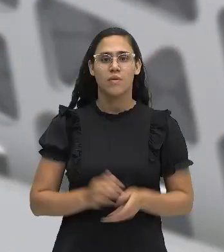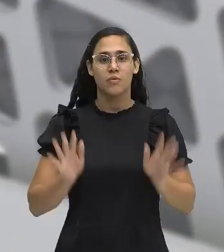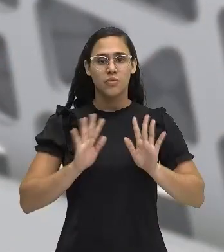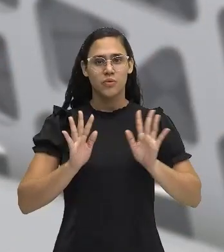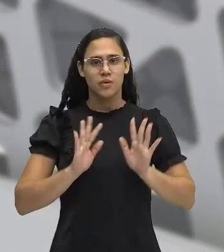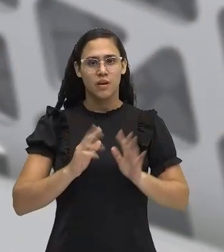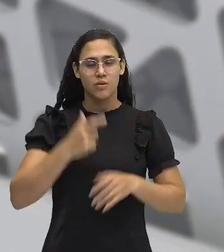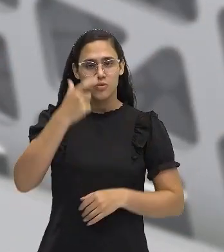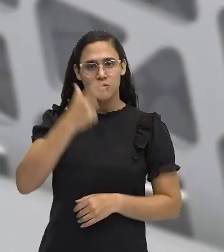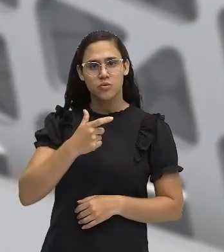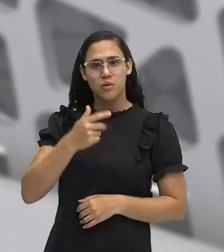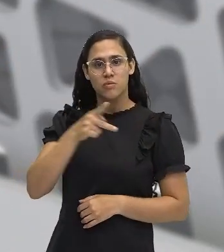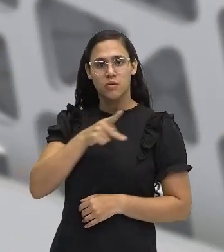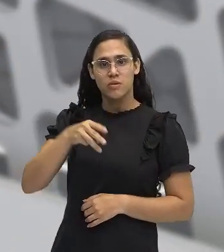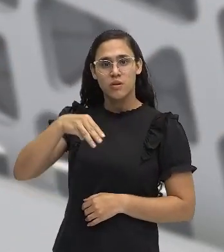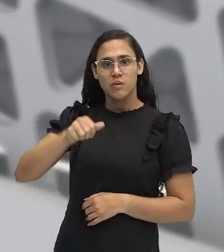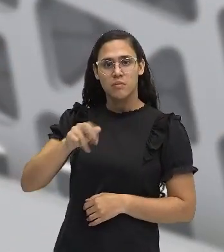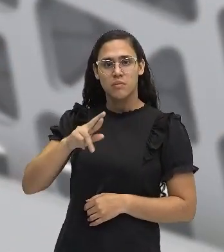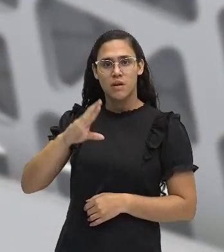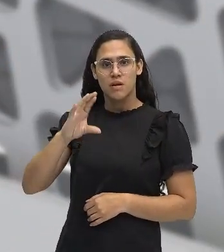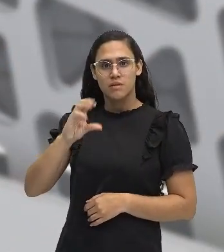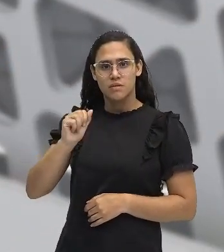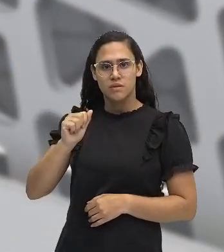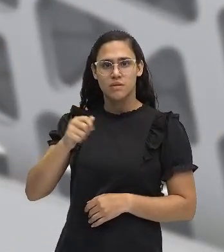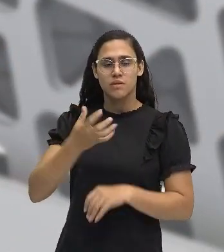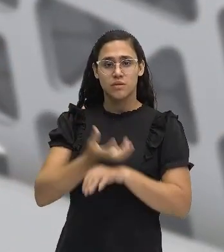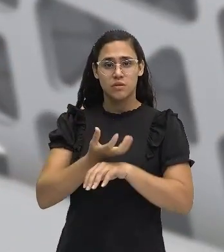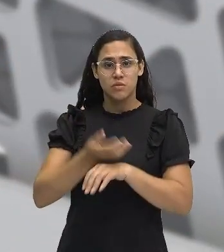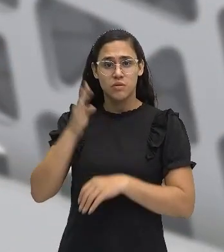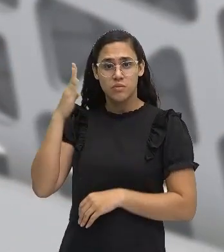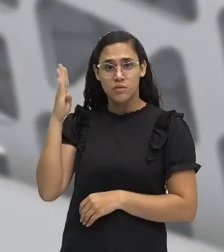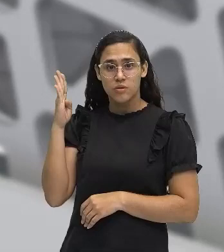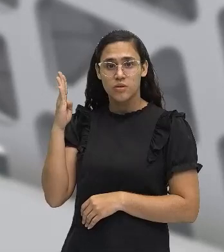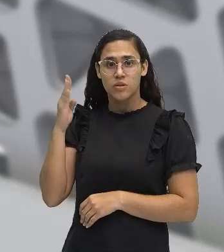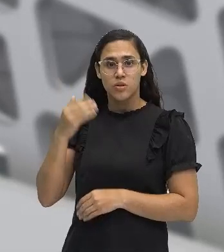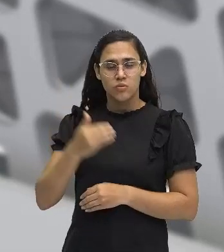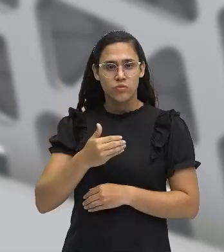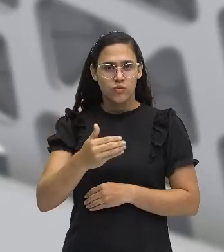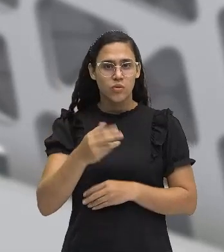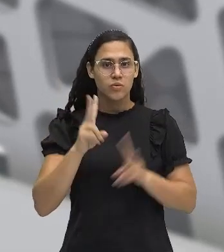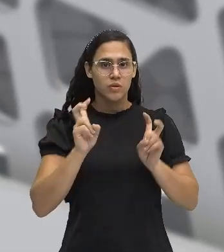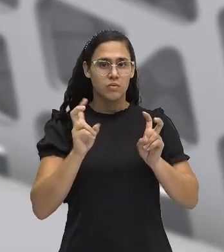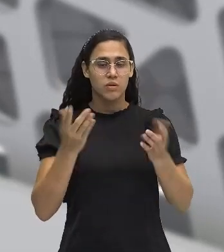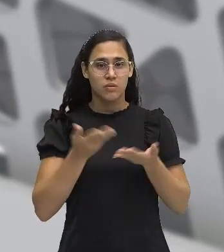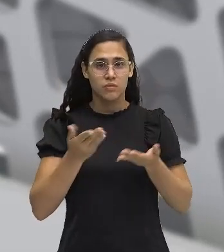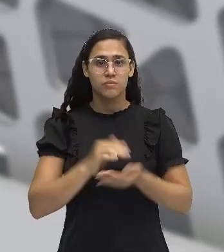Olá, sou a professora Márcia Maciel de Biologia e vamos ver o que vai ter na nossa aula.